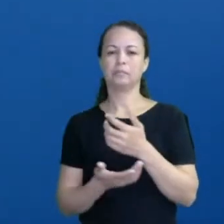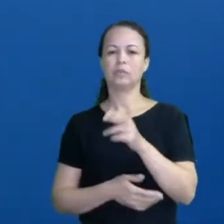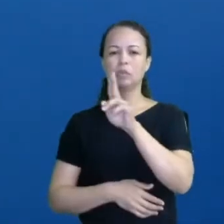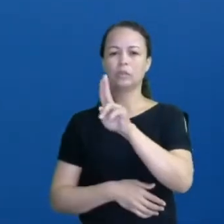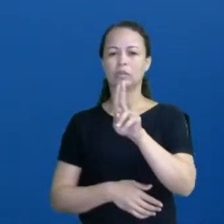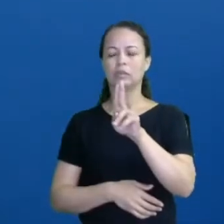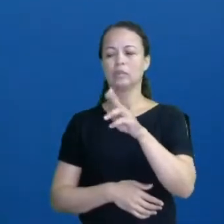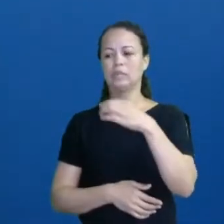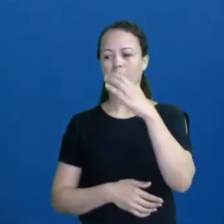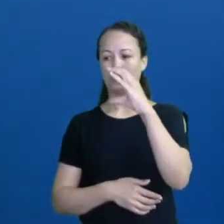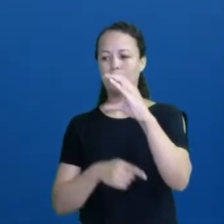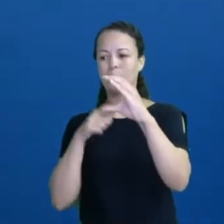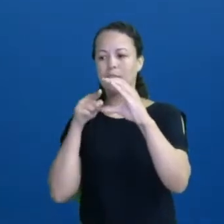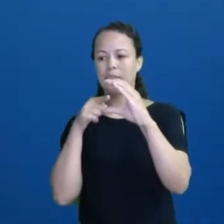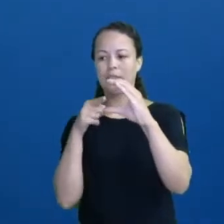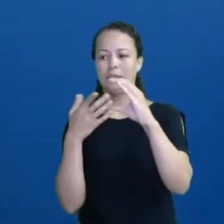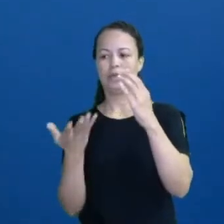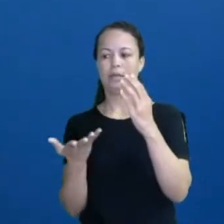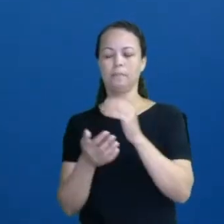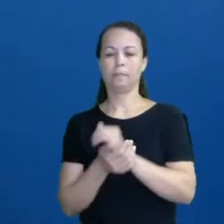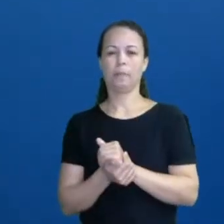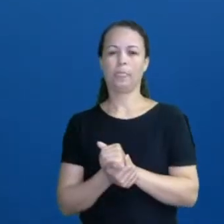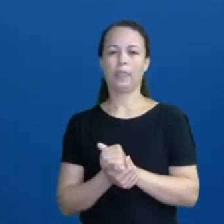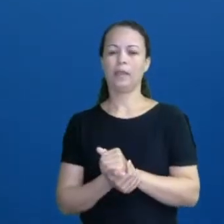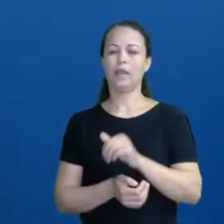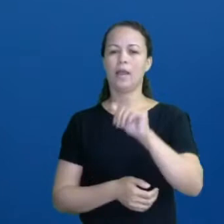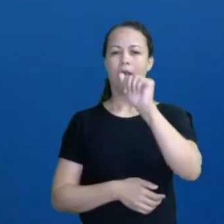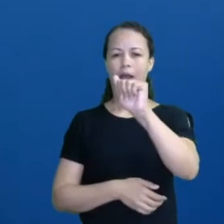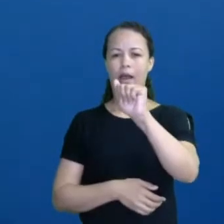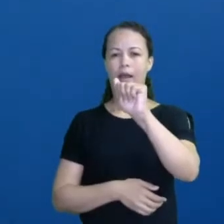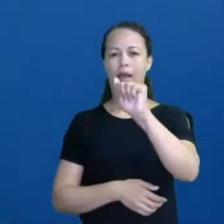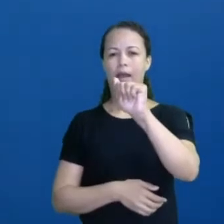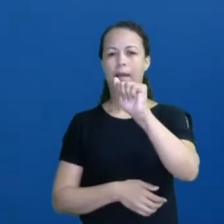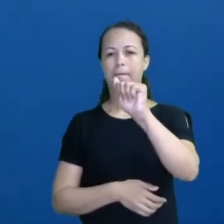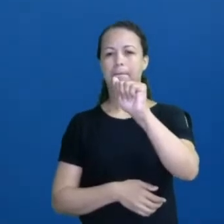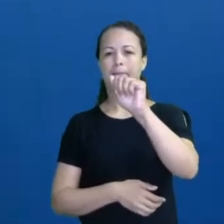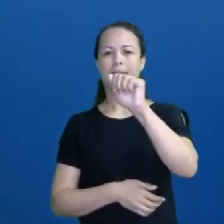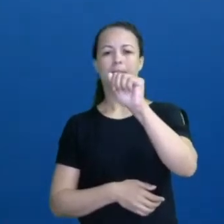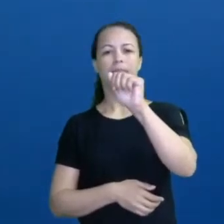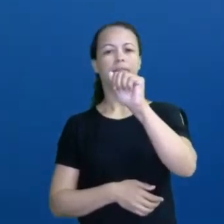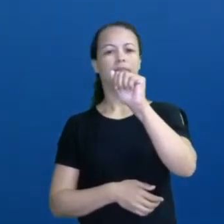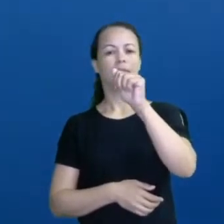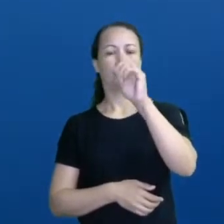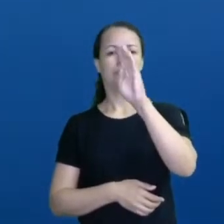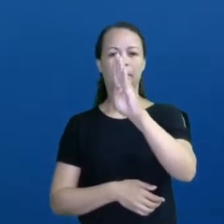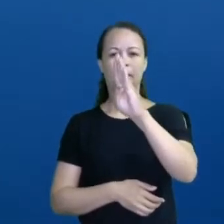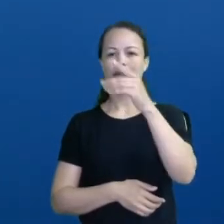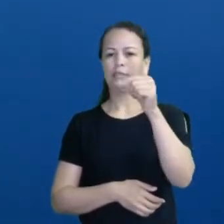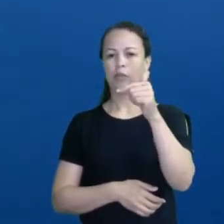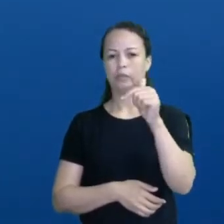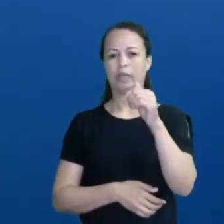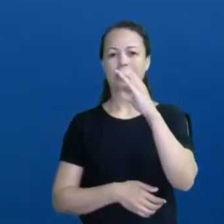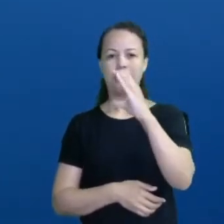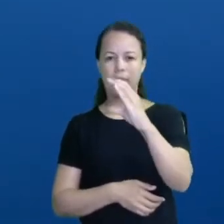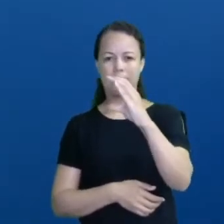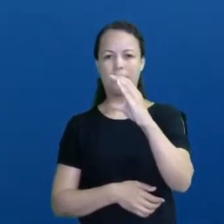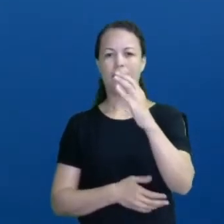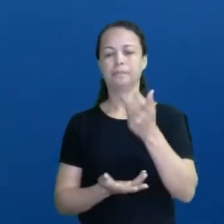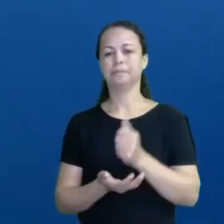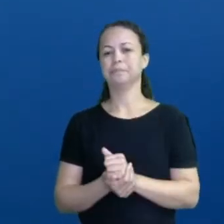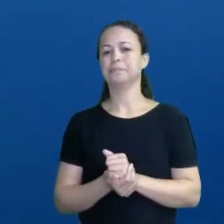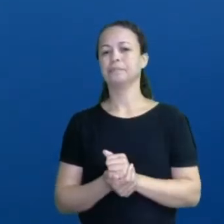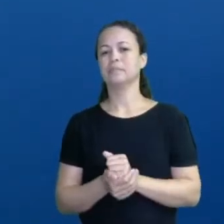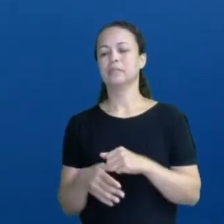tenho um nome com a letrinha C. Então, A, B não tem, C, qual seria a próxima letra?